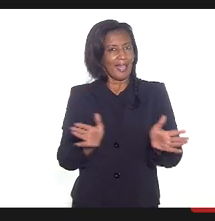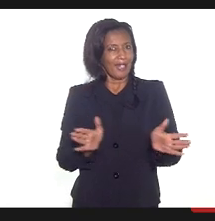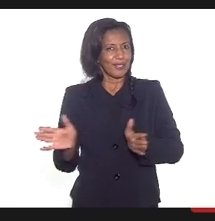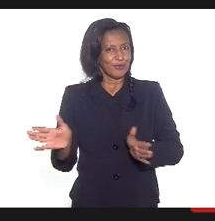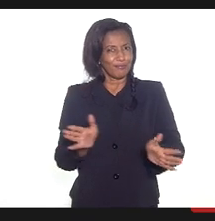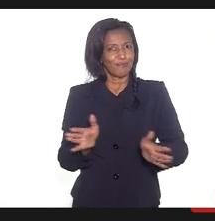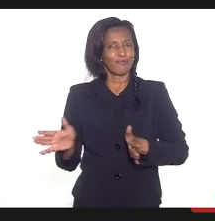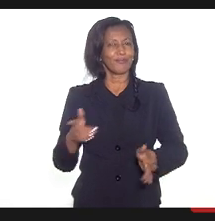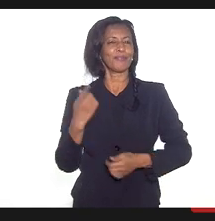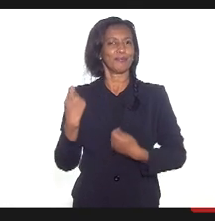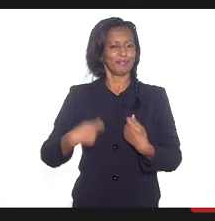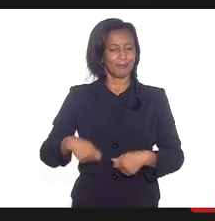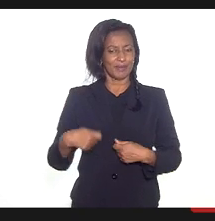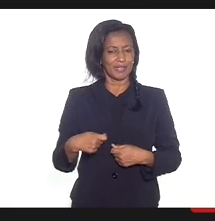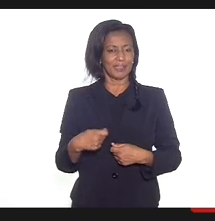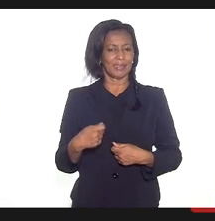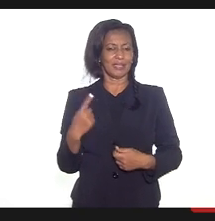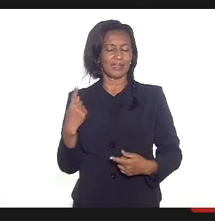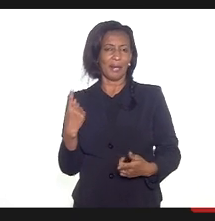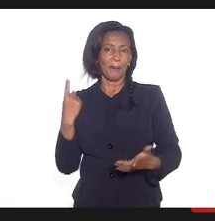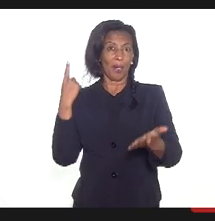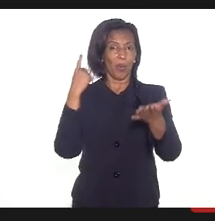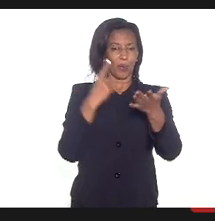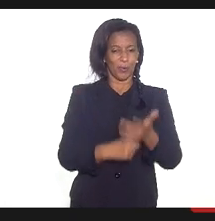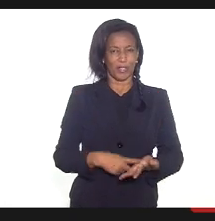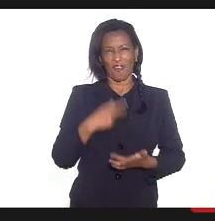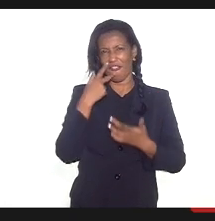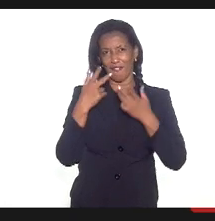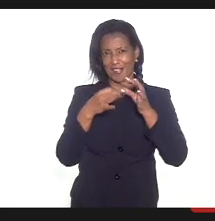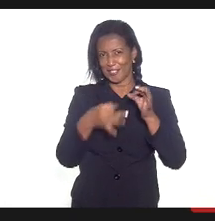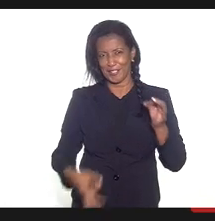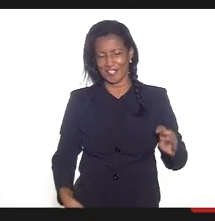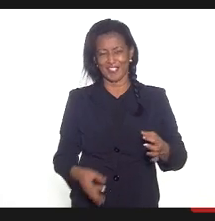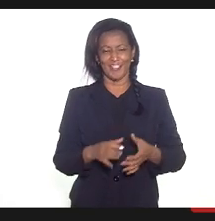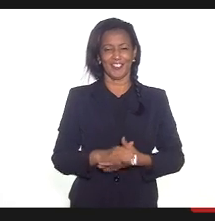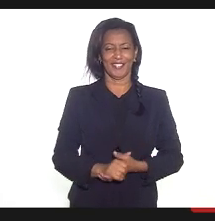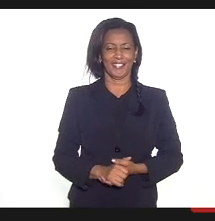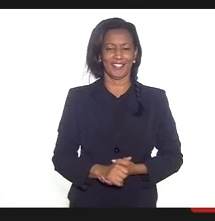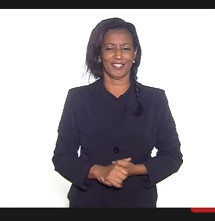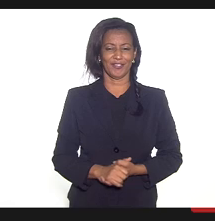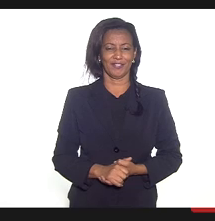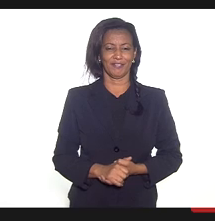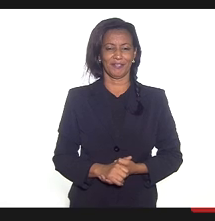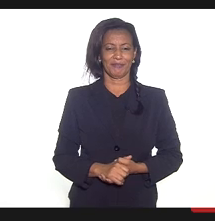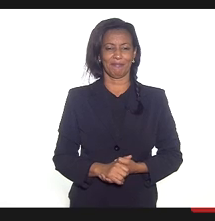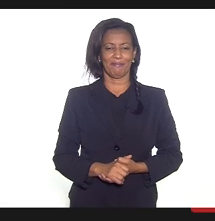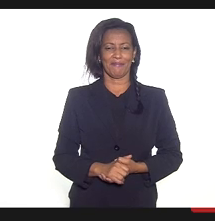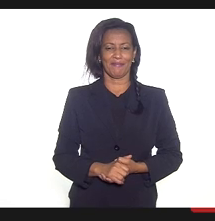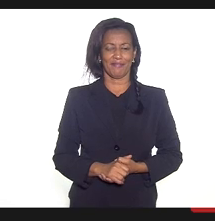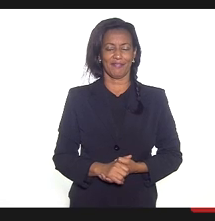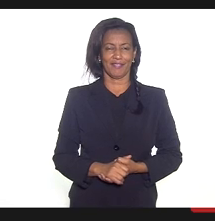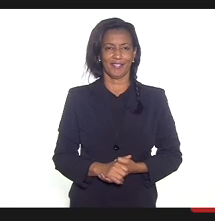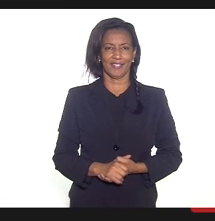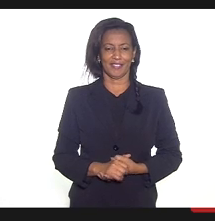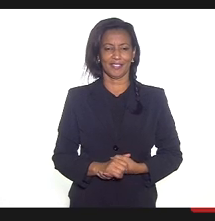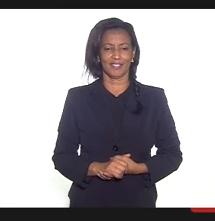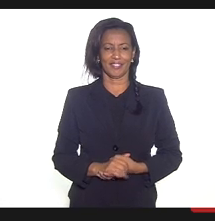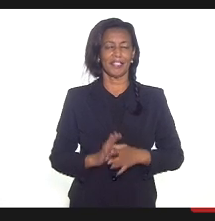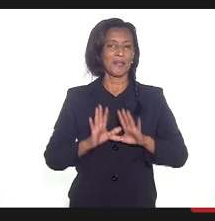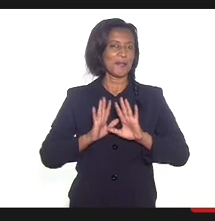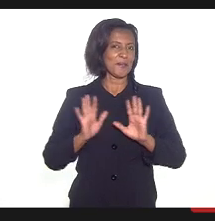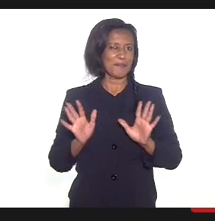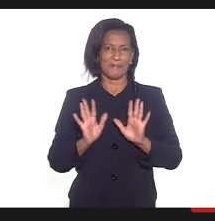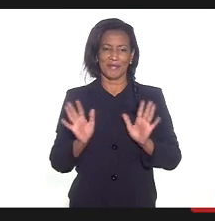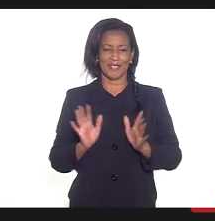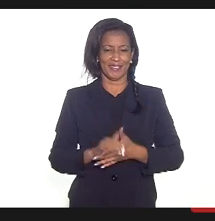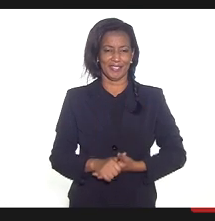né? Para estar combatendo. Eu falei demais já. Acabei falando muito, passando o tempo. Mas foi é ótimo, isso.